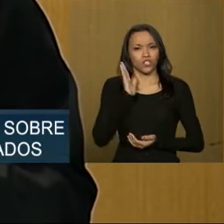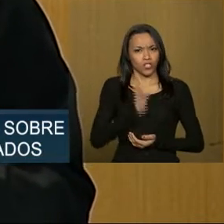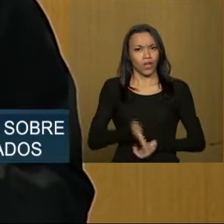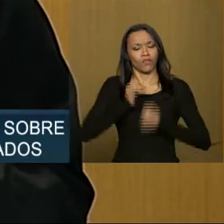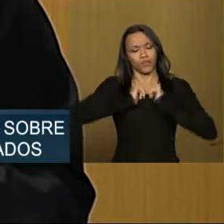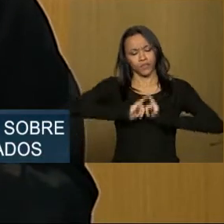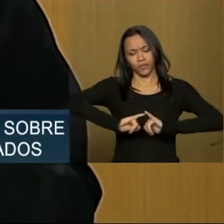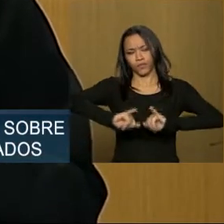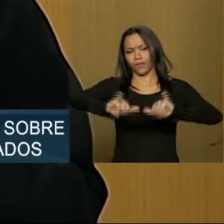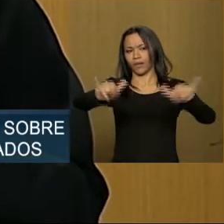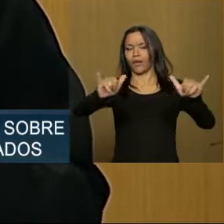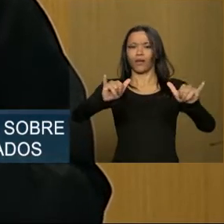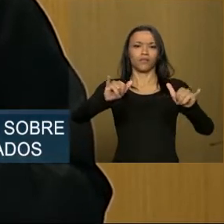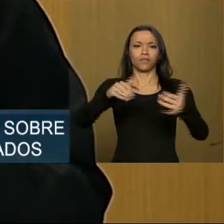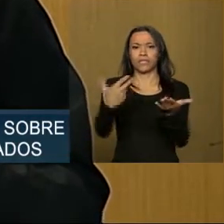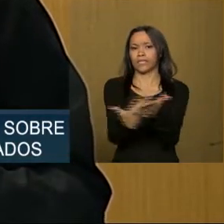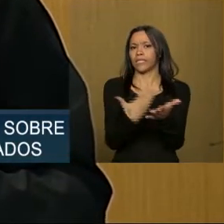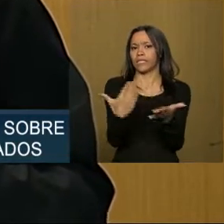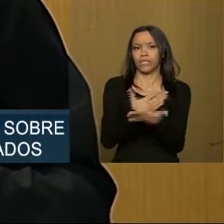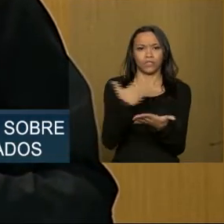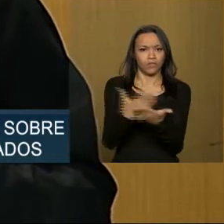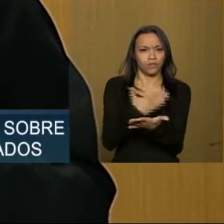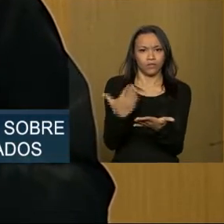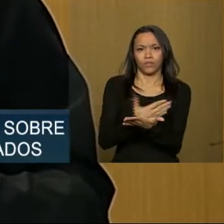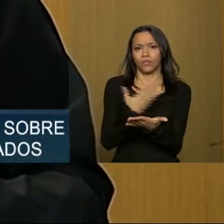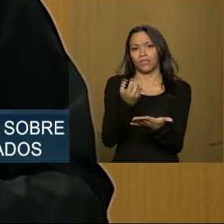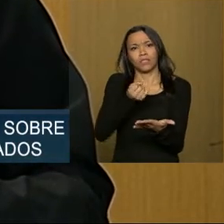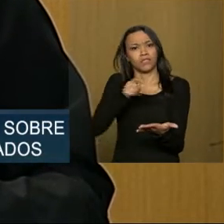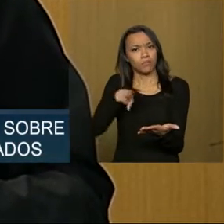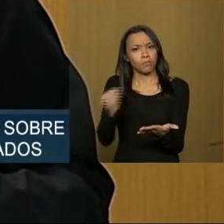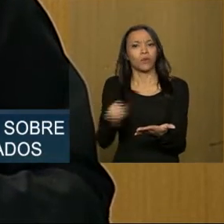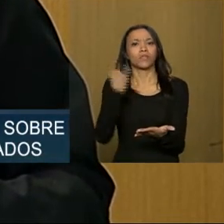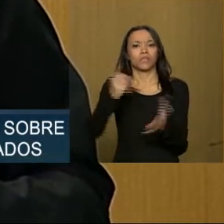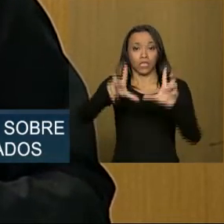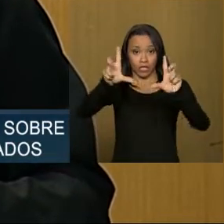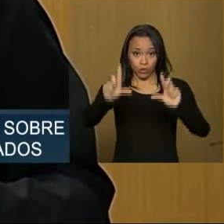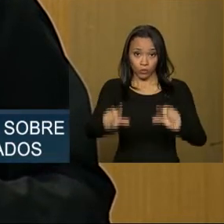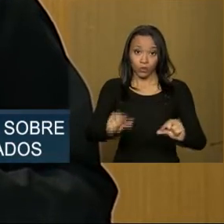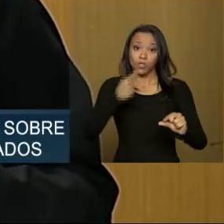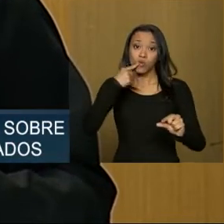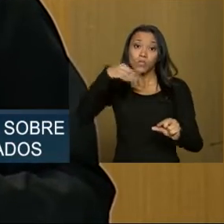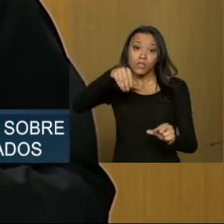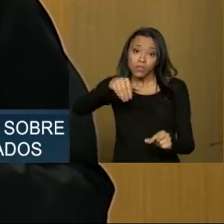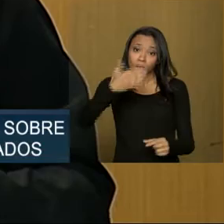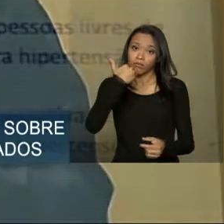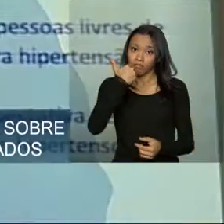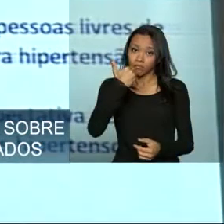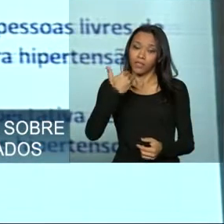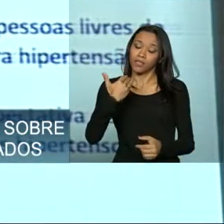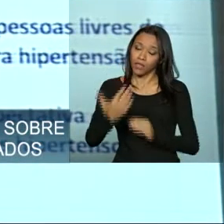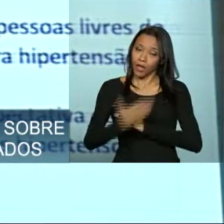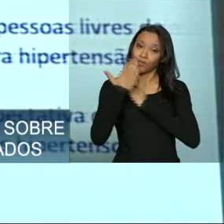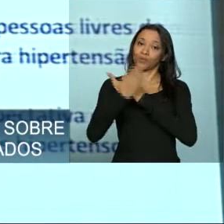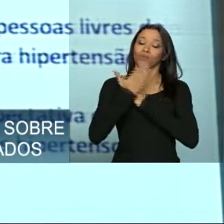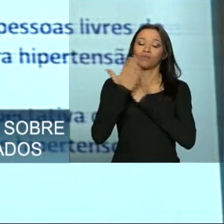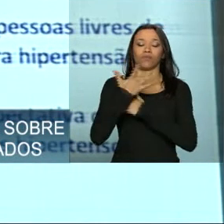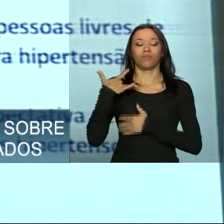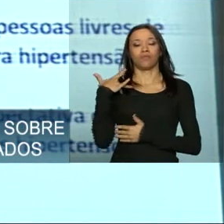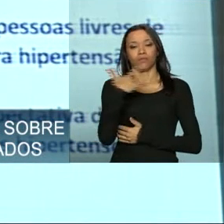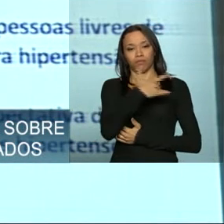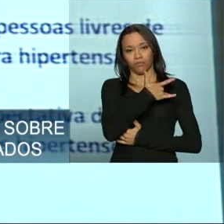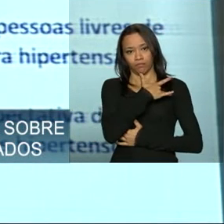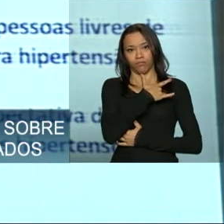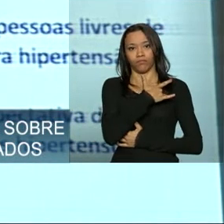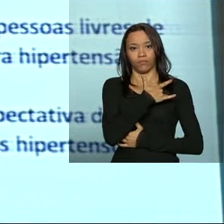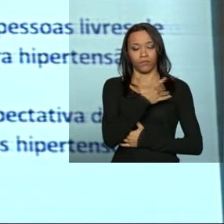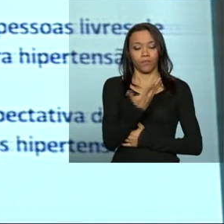divulgados na literatura e têm evidências muito sólidas, né, em relação aos benefícios da redução do consumo do